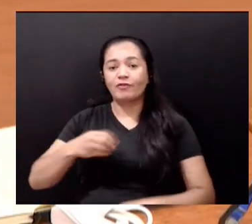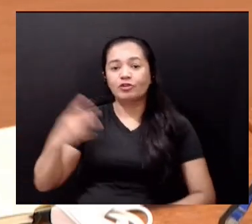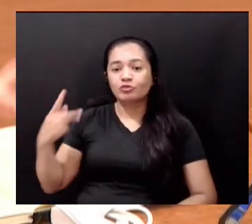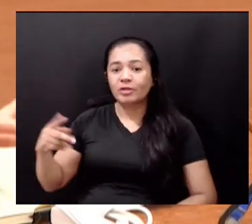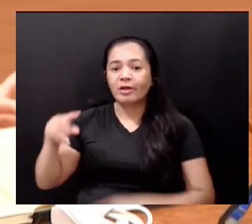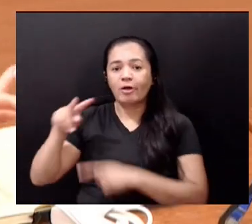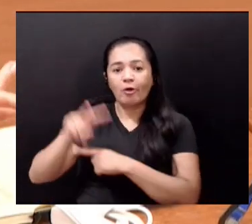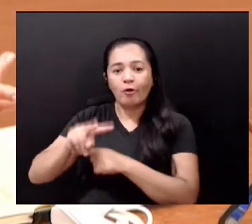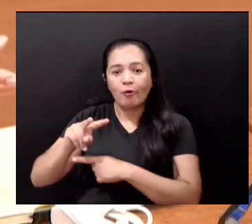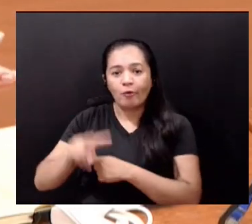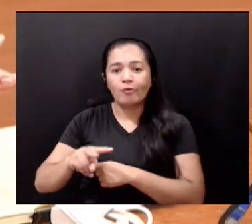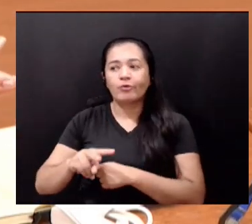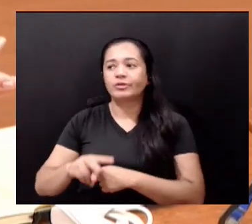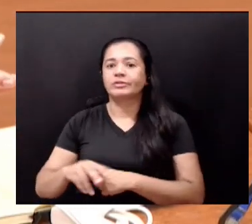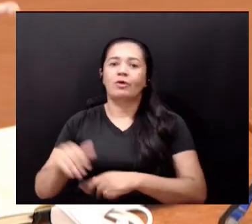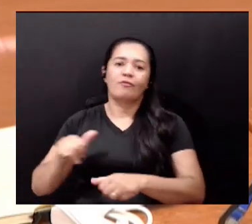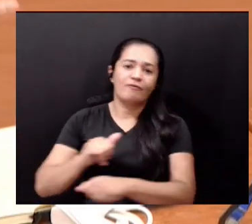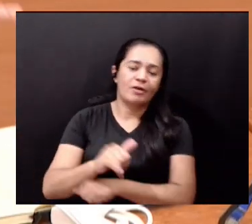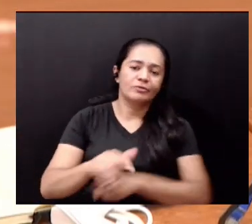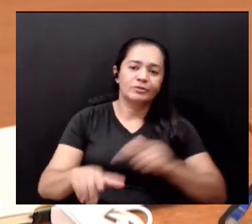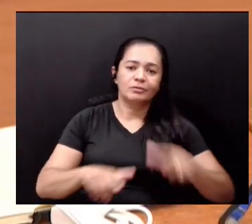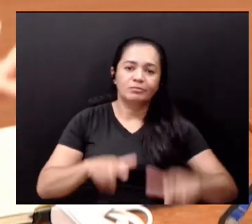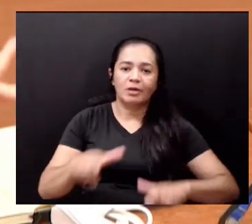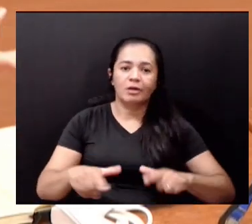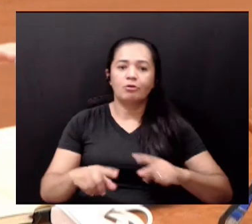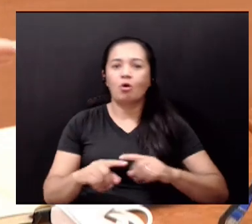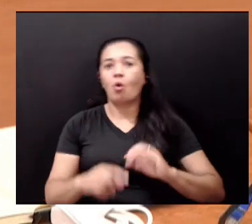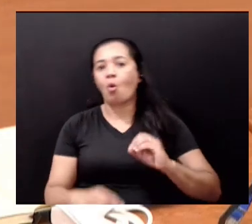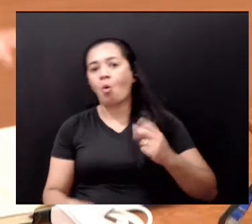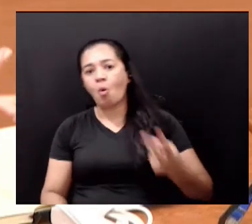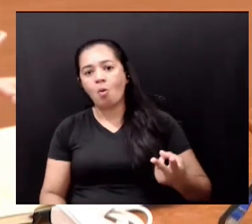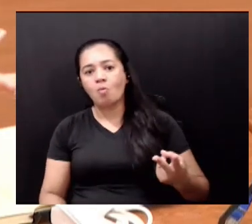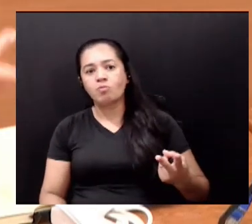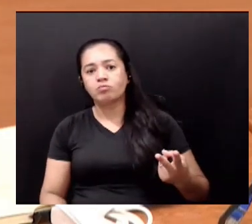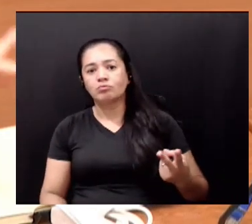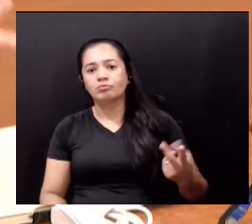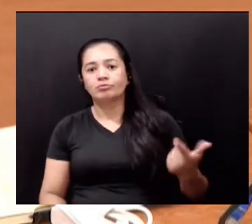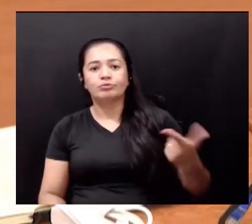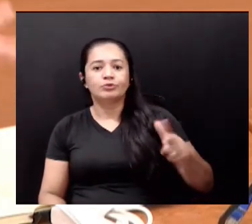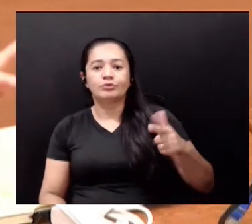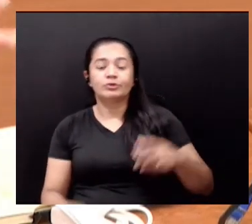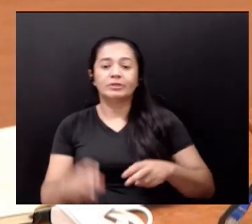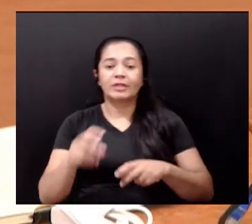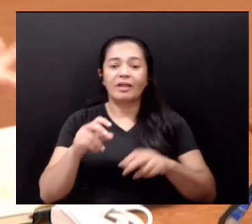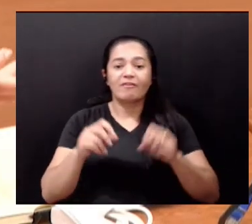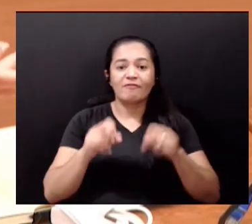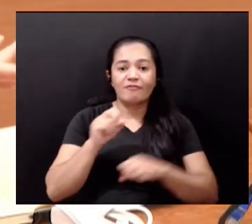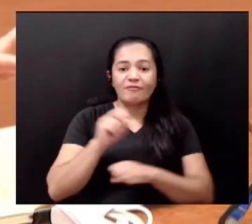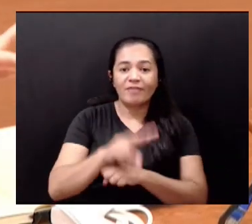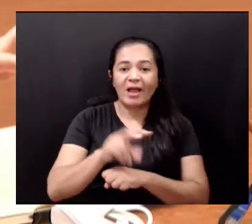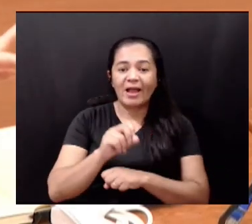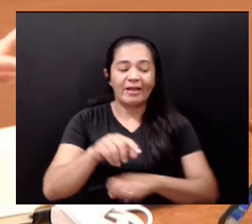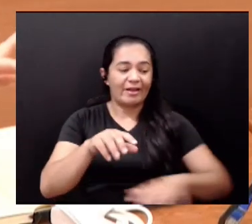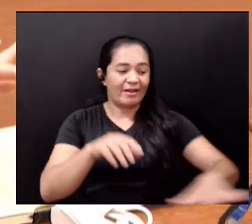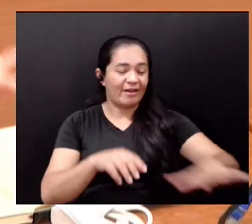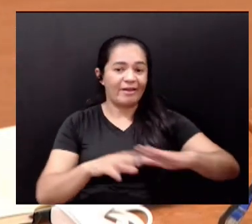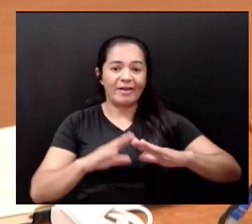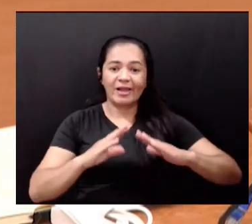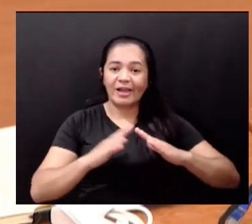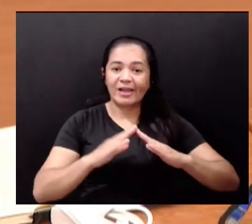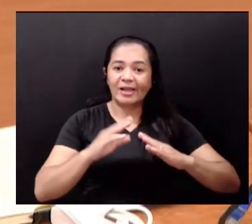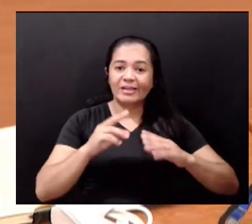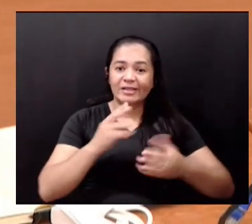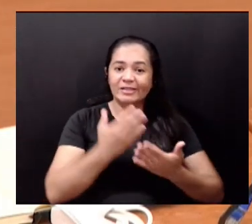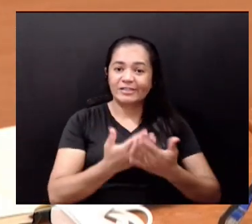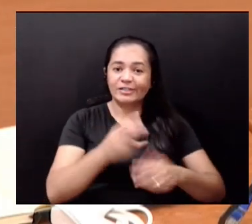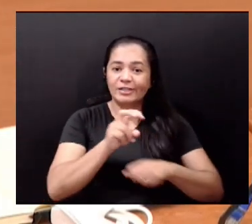ou porque o filho não tem uma vaga numa creche período integral para que essa mulher possa se realocar no mercado de trabalho. Isso